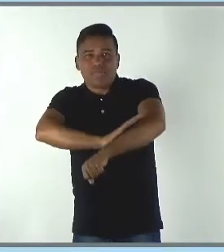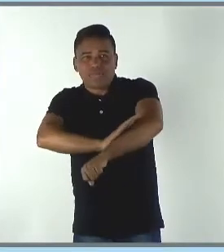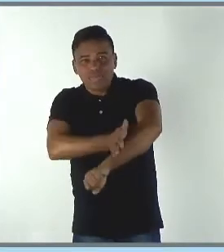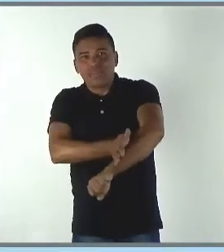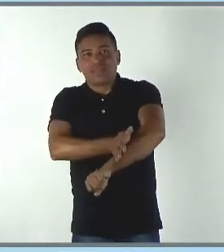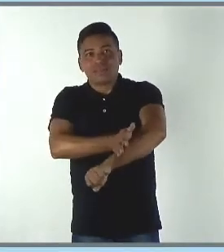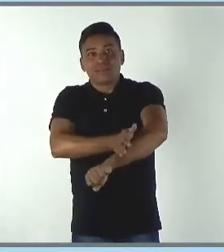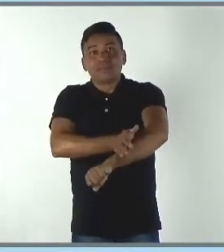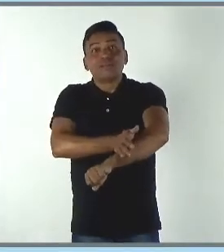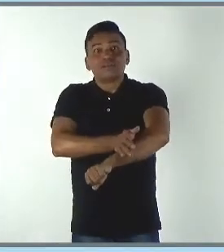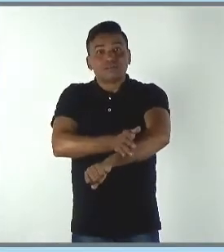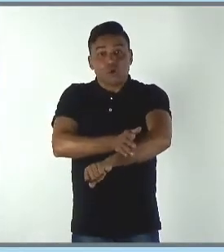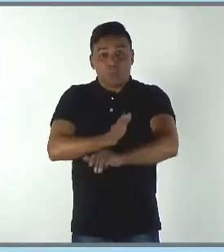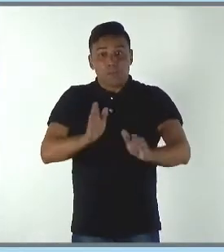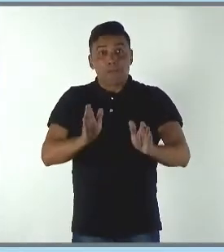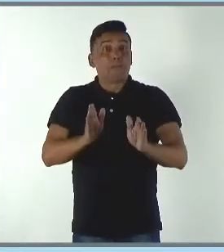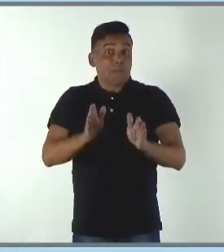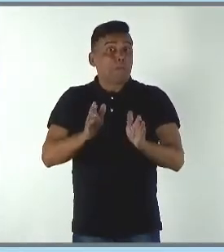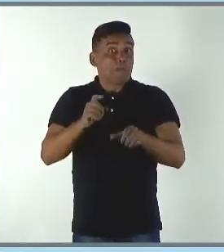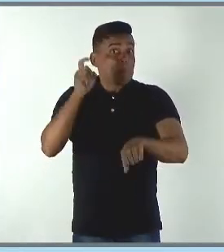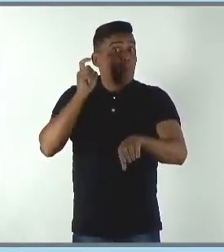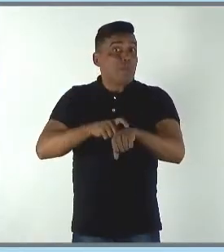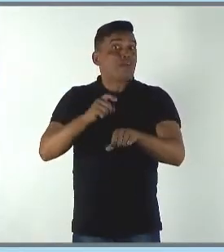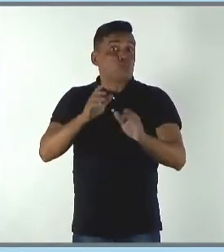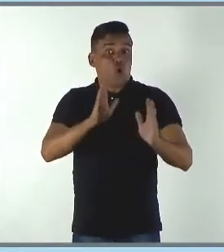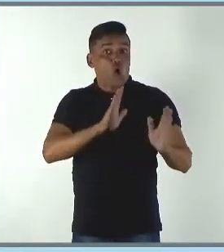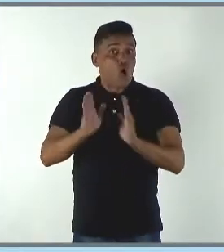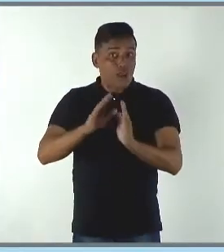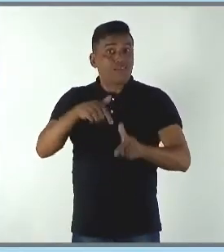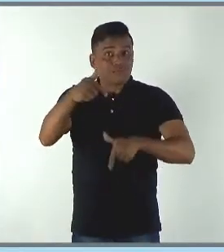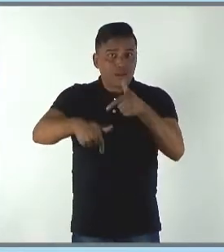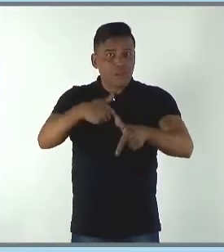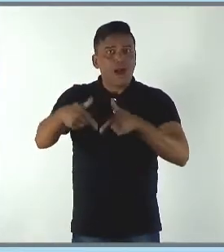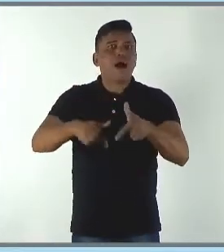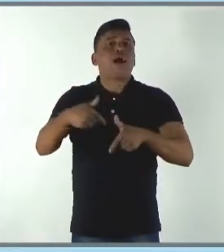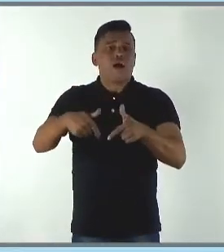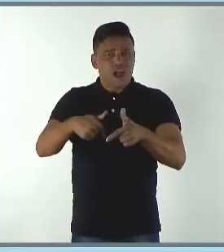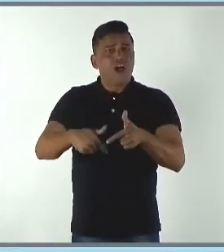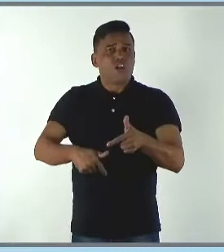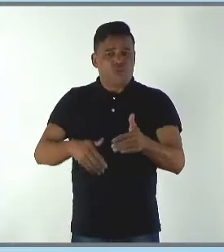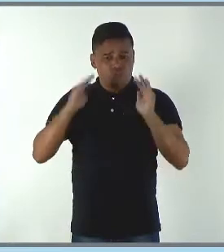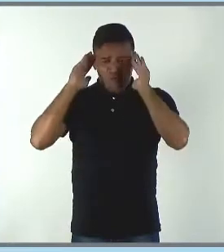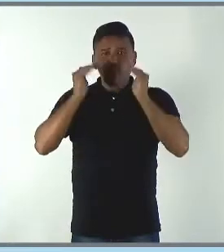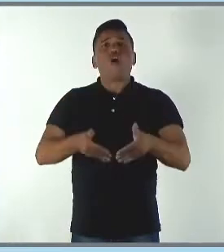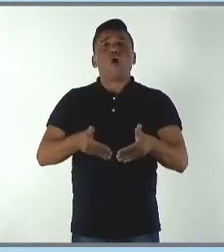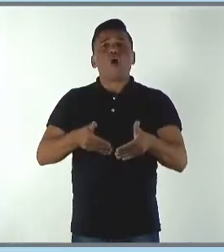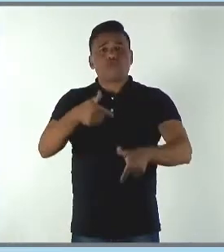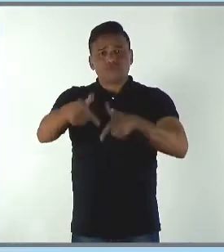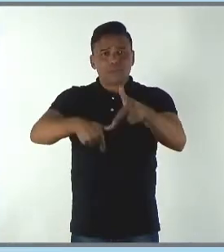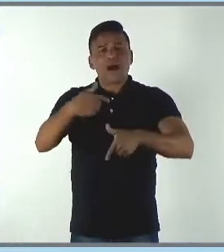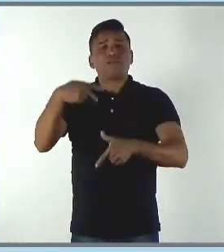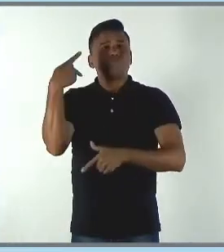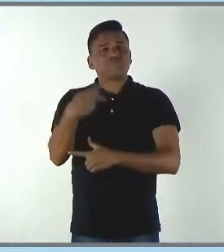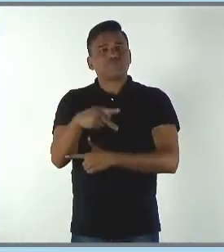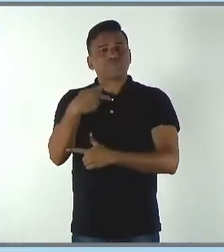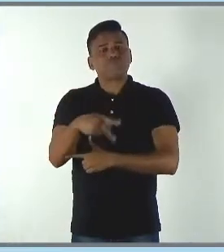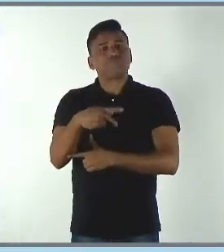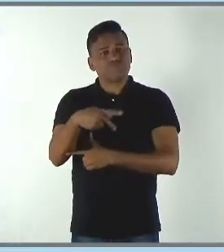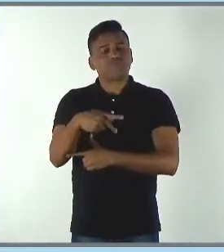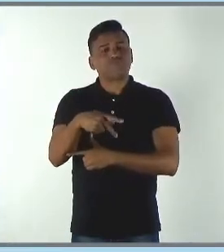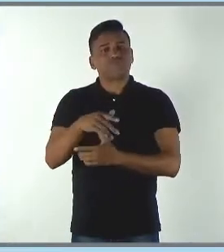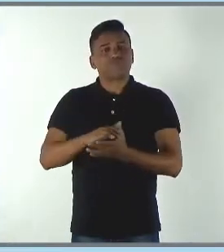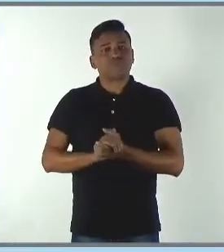editora. Ou seja, uma espécie de coração da editora, uma espécie de cérebro da editora.